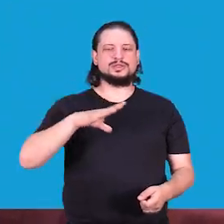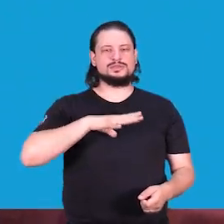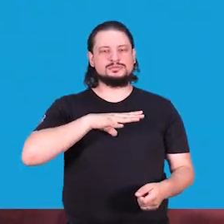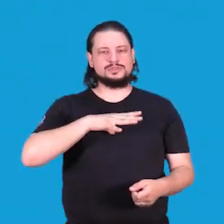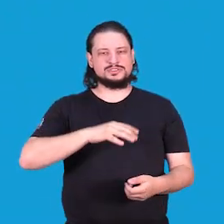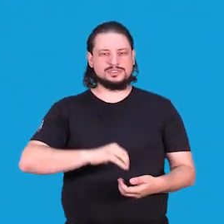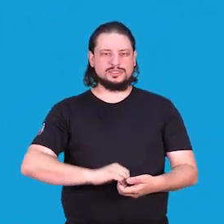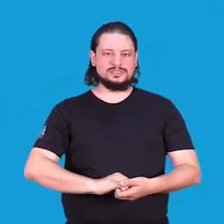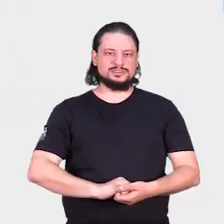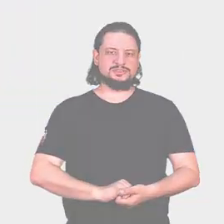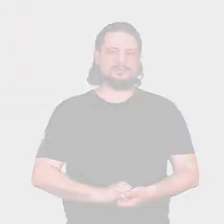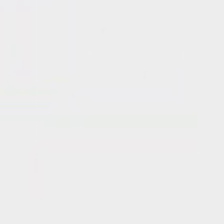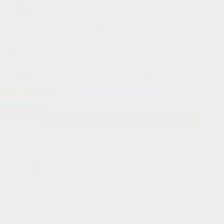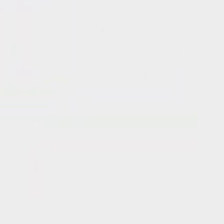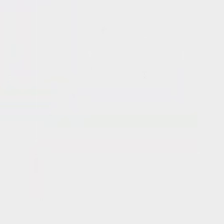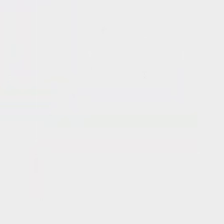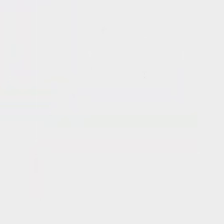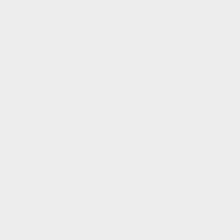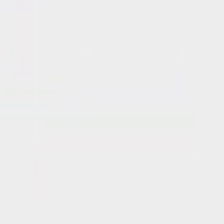muito a nossa cidade